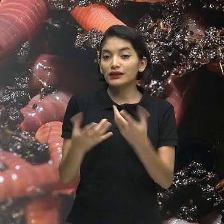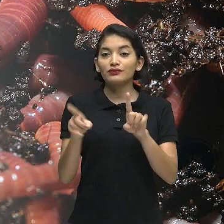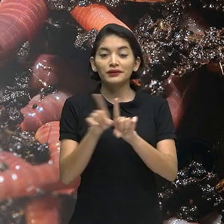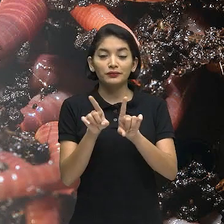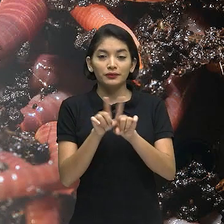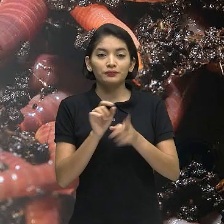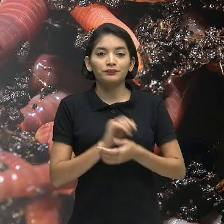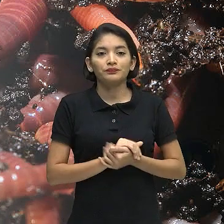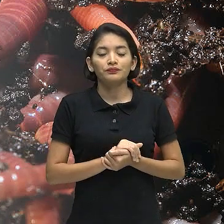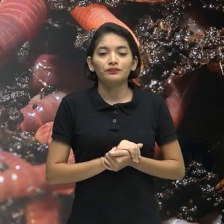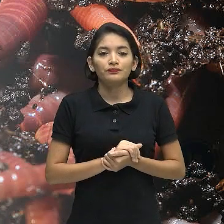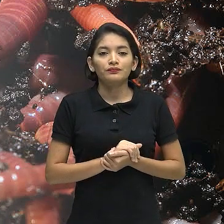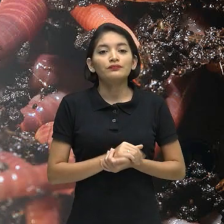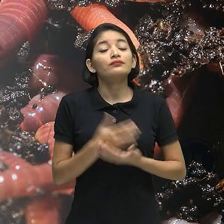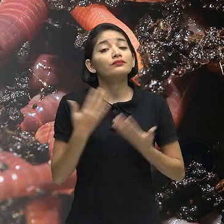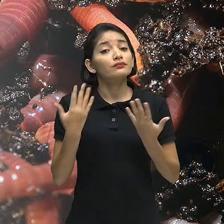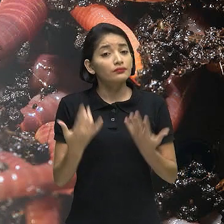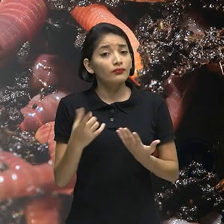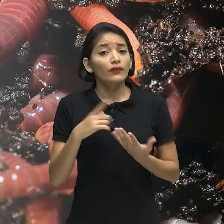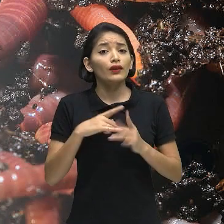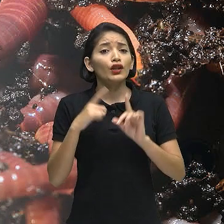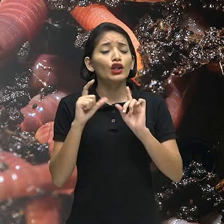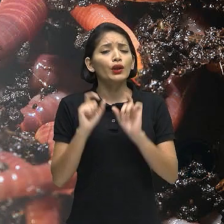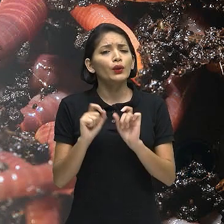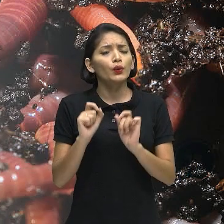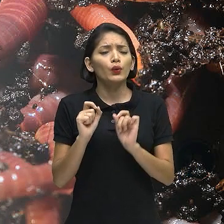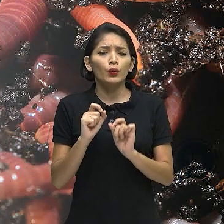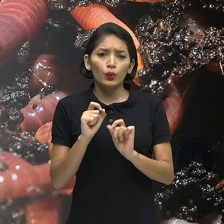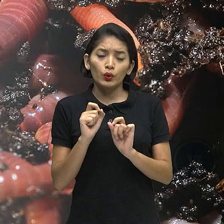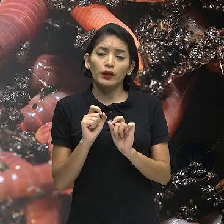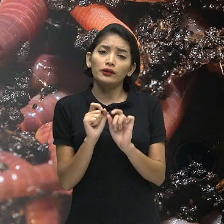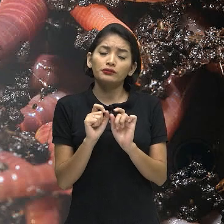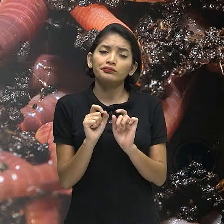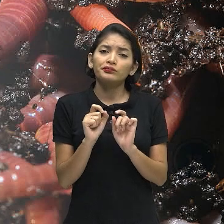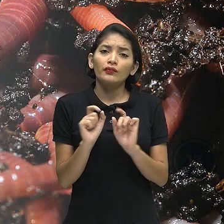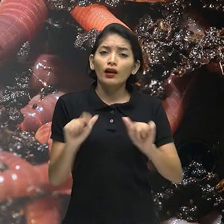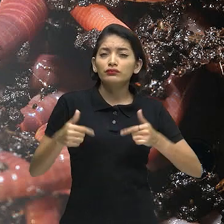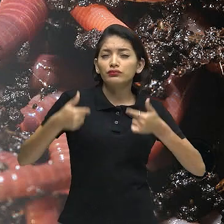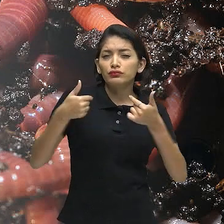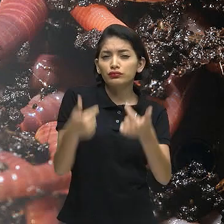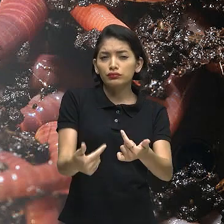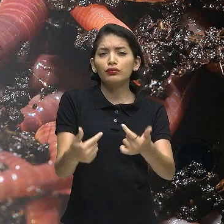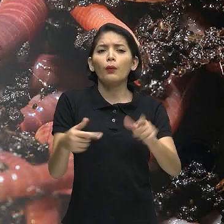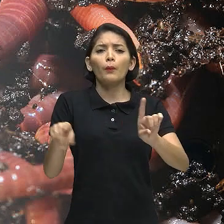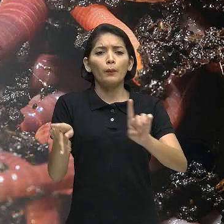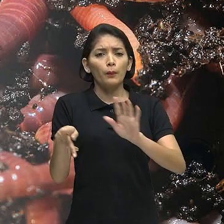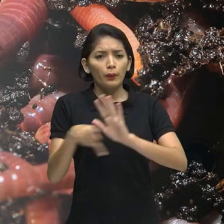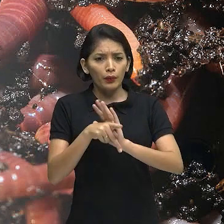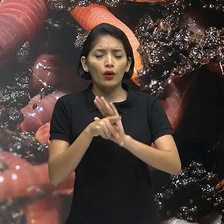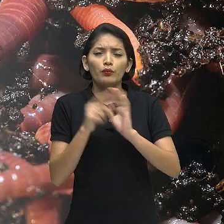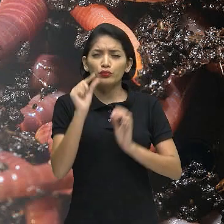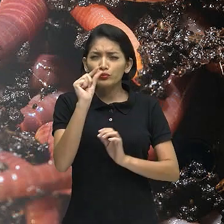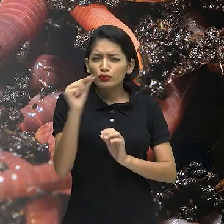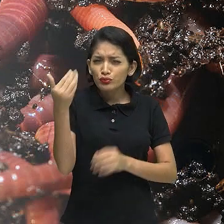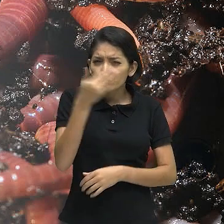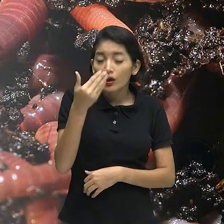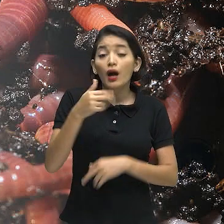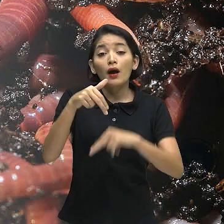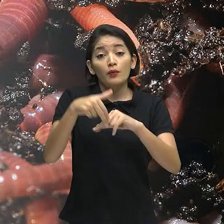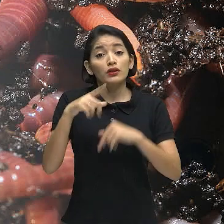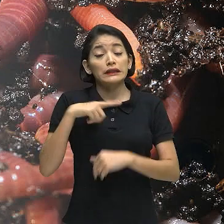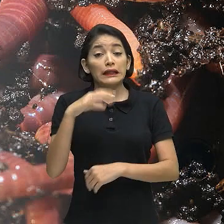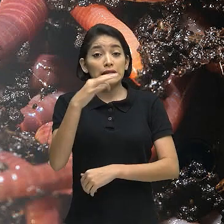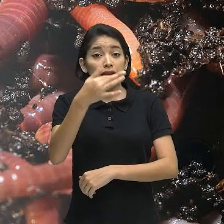solo. Ele possui uma grande ação dos micro-organismos, por isso ele é composto por 70%